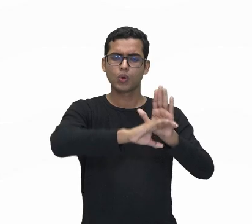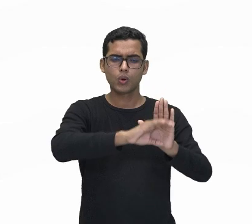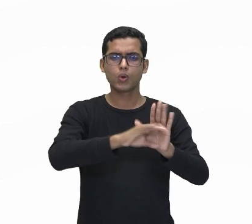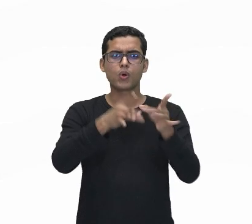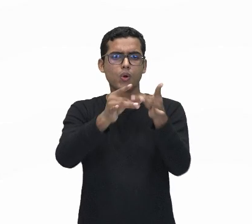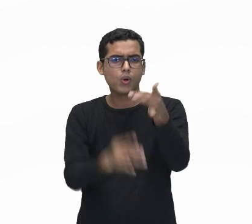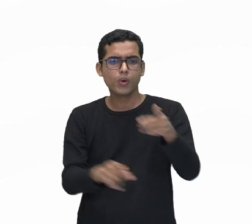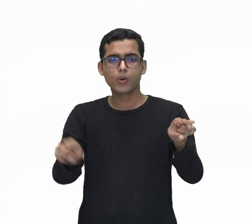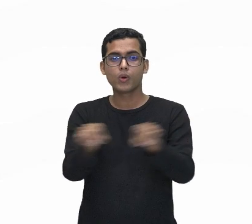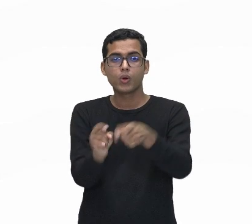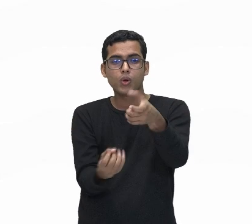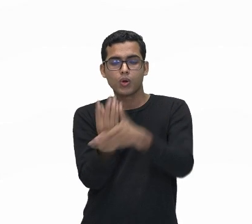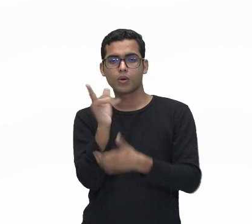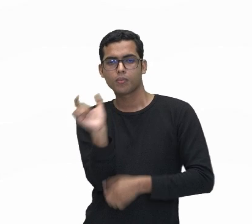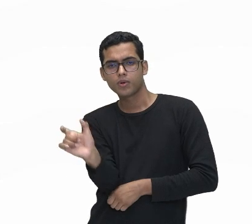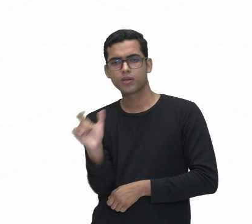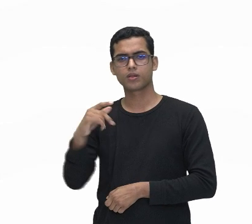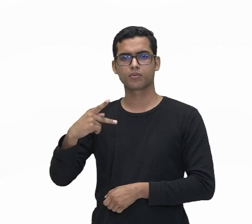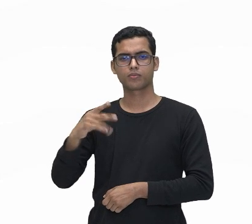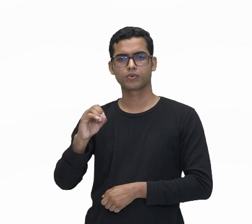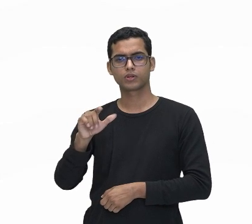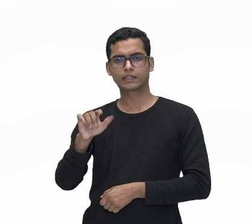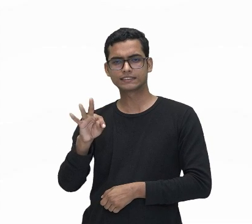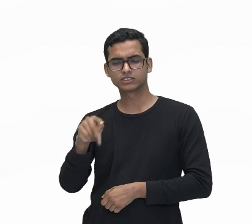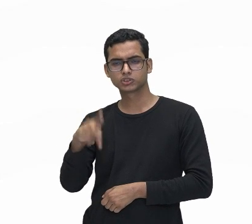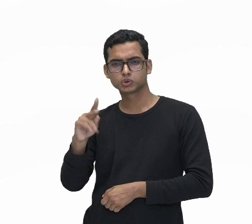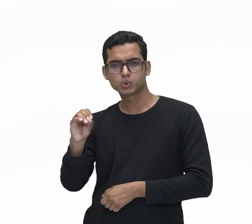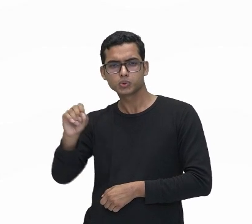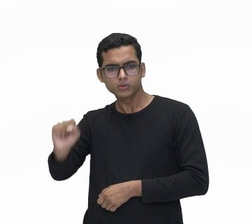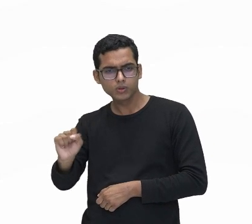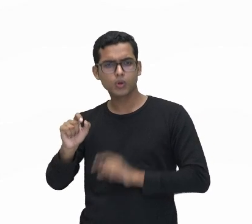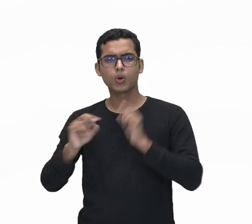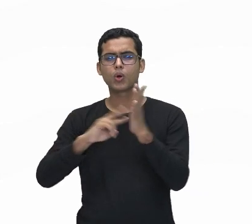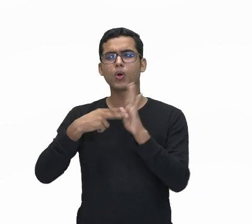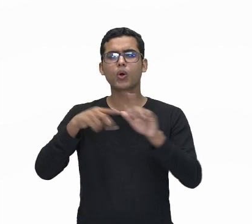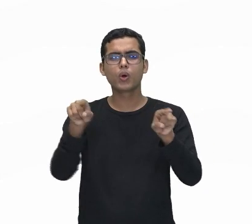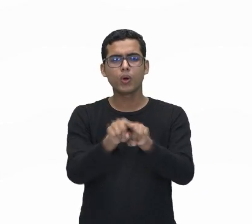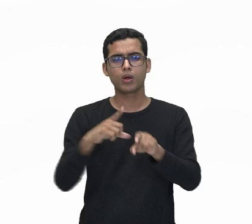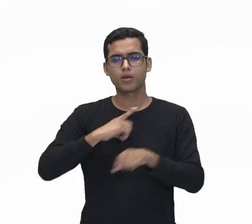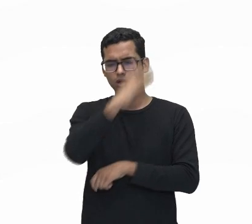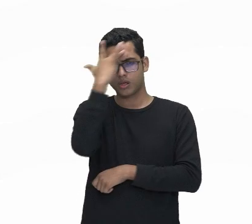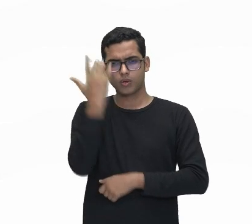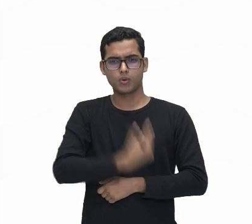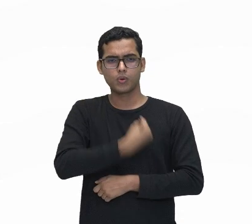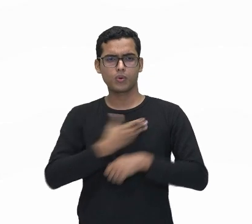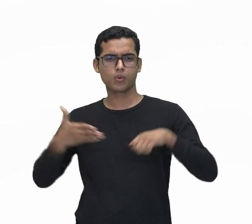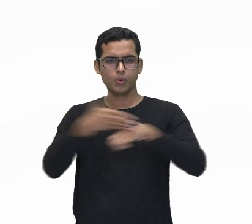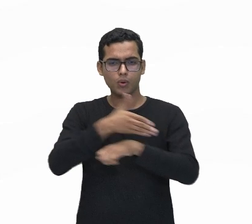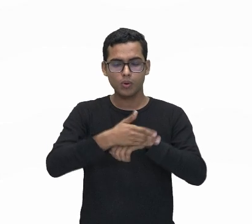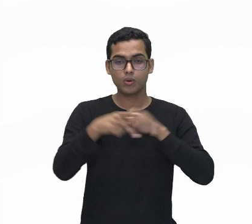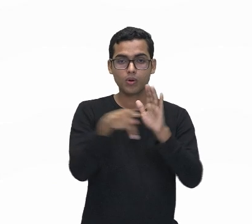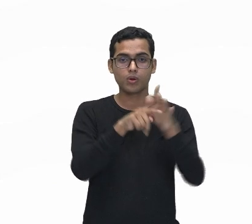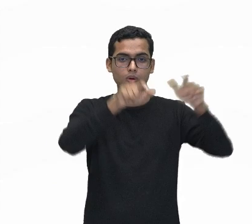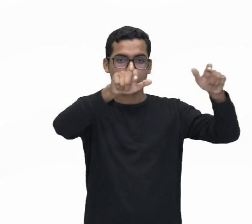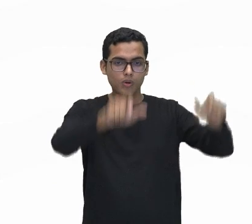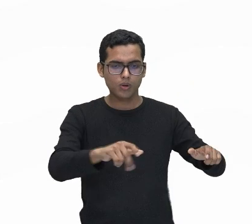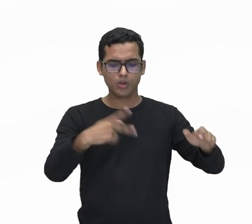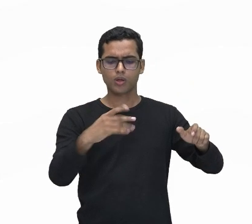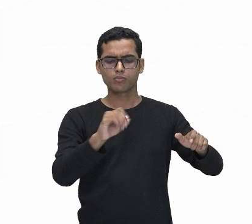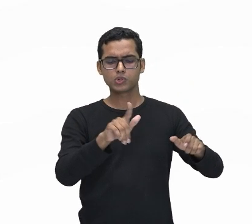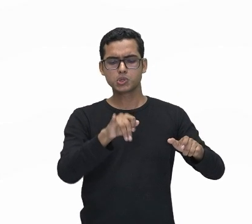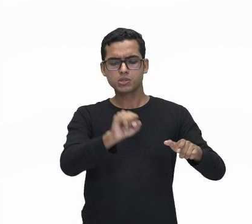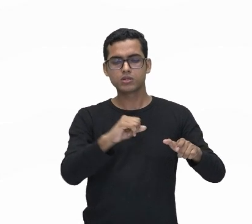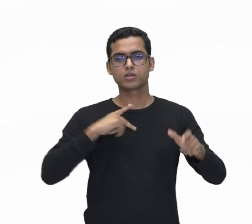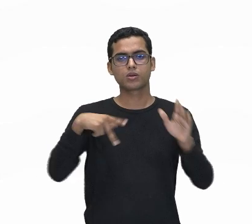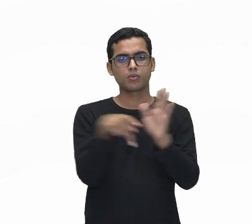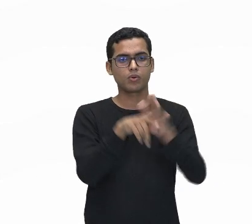política vem do grego politikos, isto é, aquele que participa da vida da polis. O que é a polis?